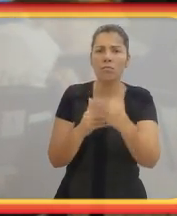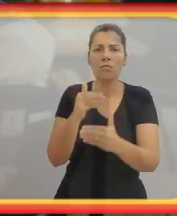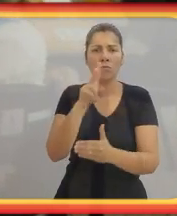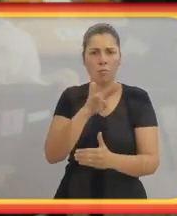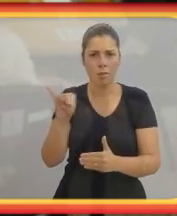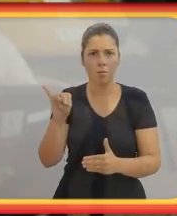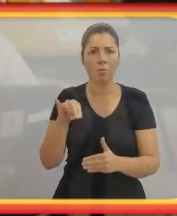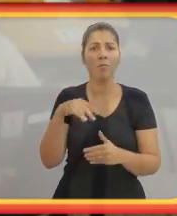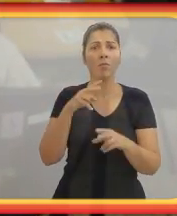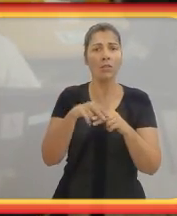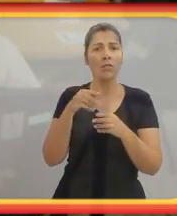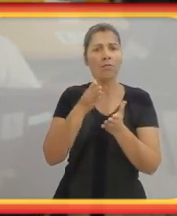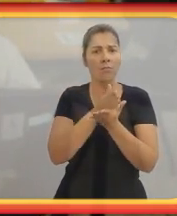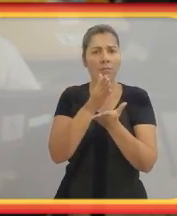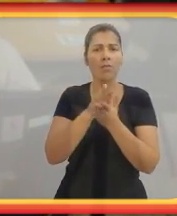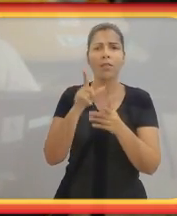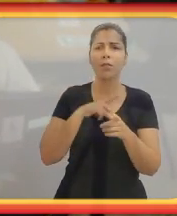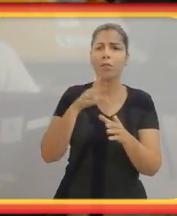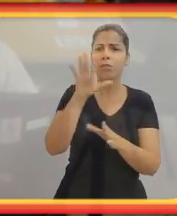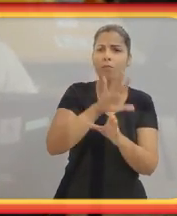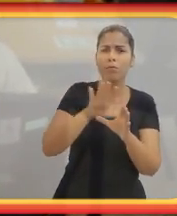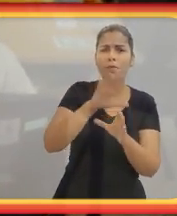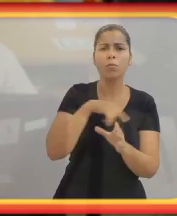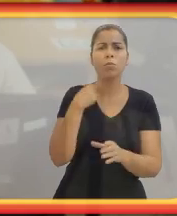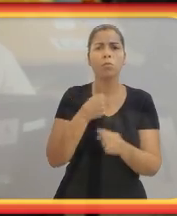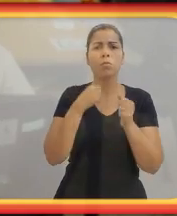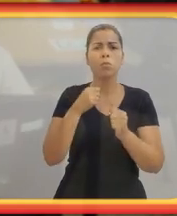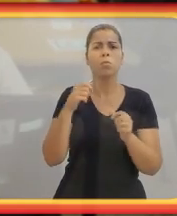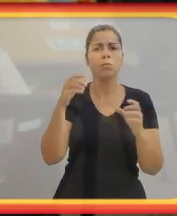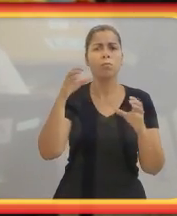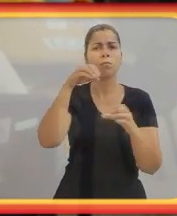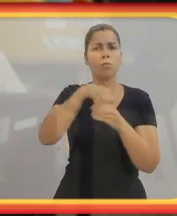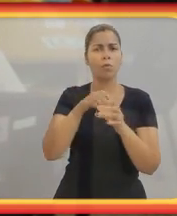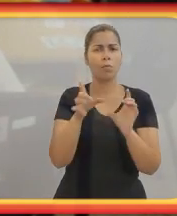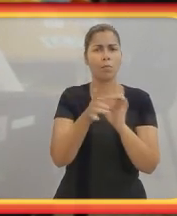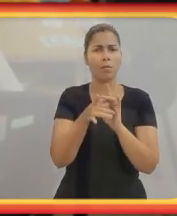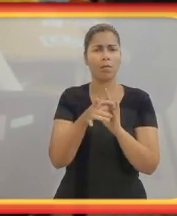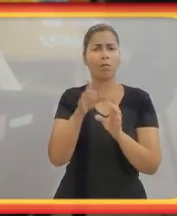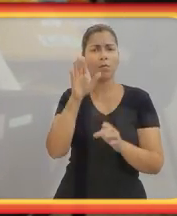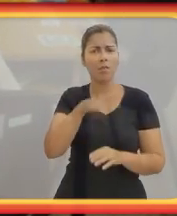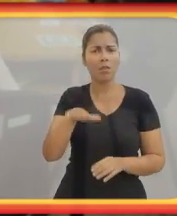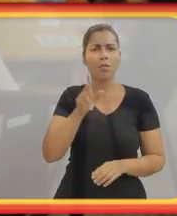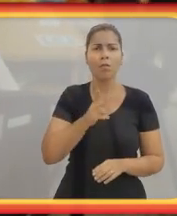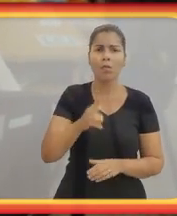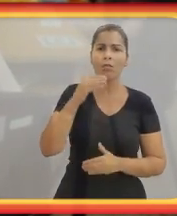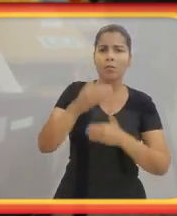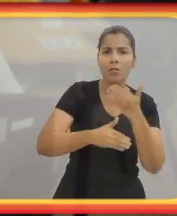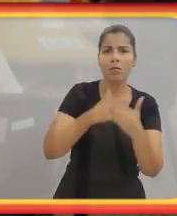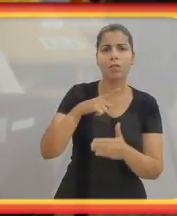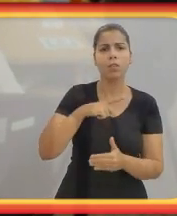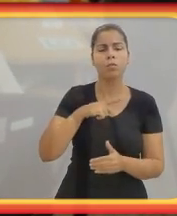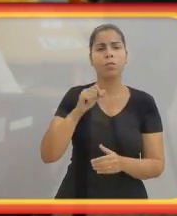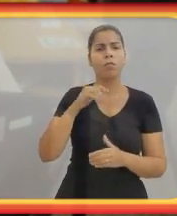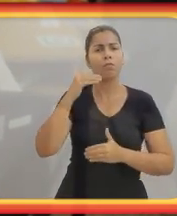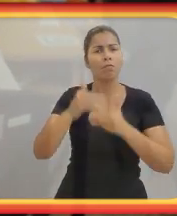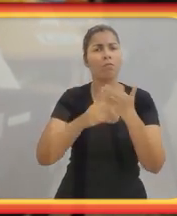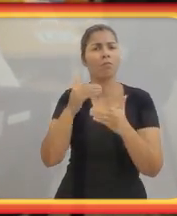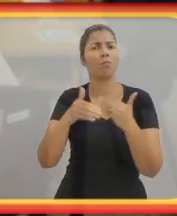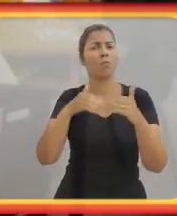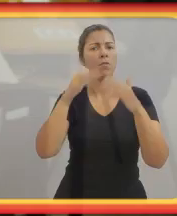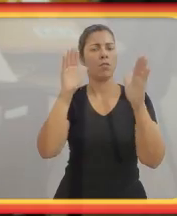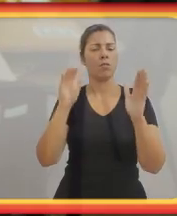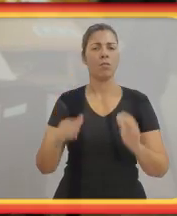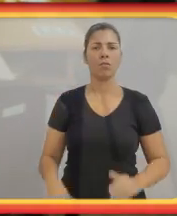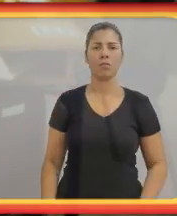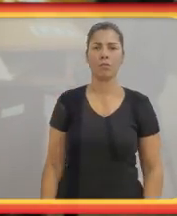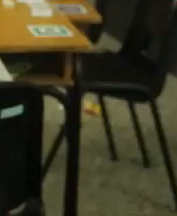vai avançando e por que via ou de que forma podemos complementar para que a criança continue se desenvolvendo e tenha uma